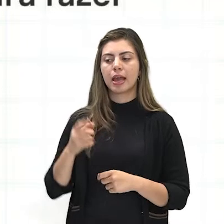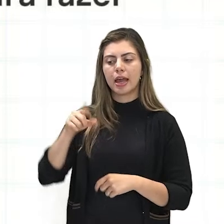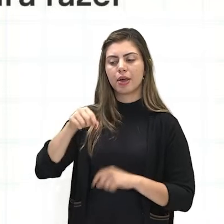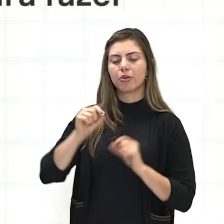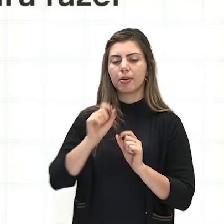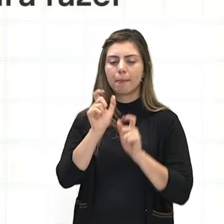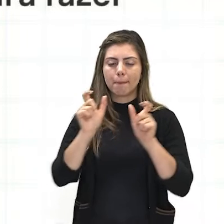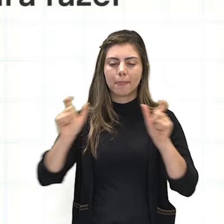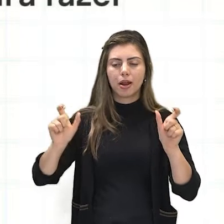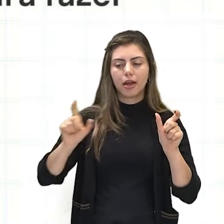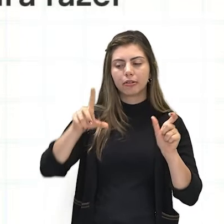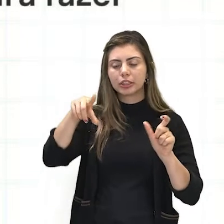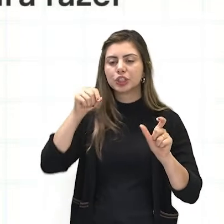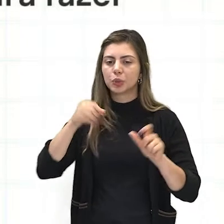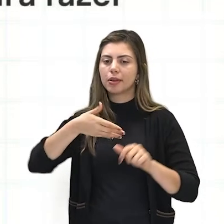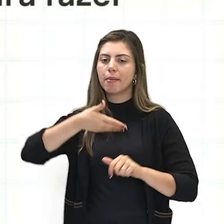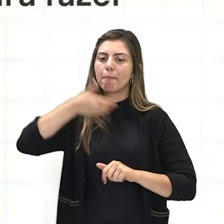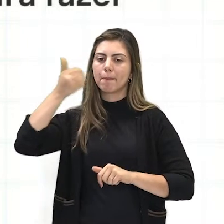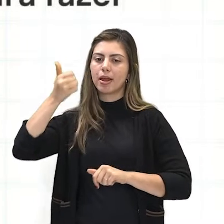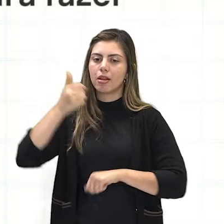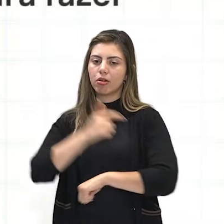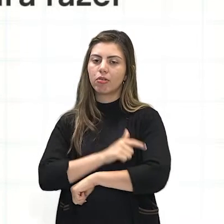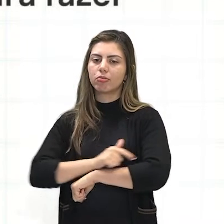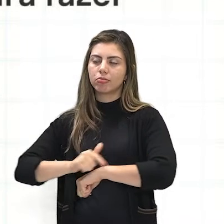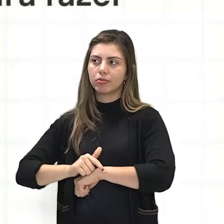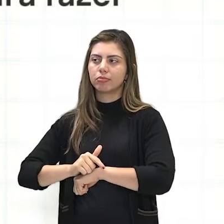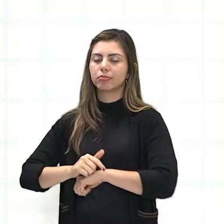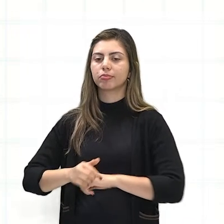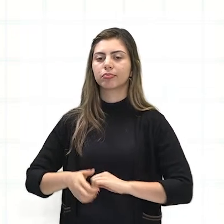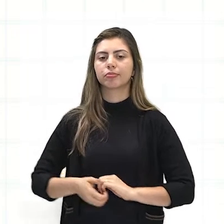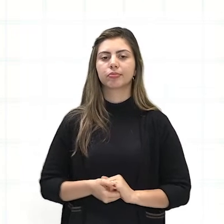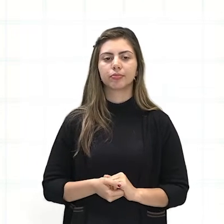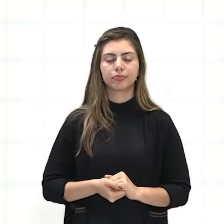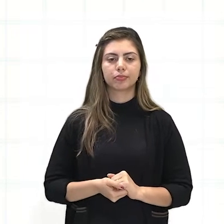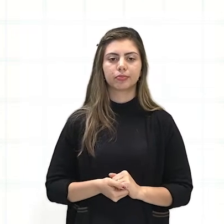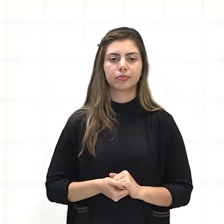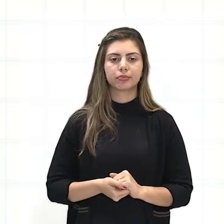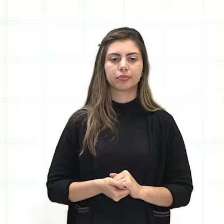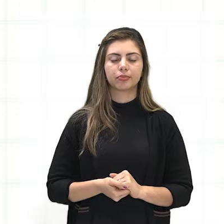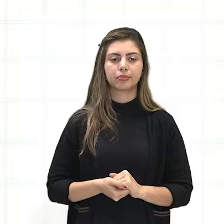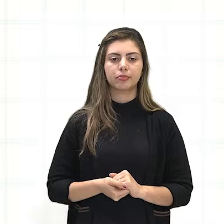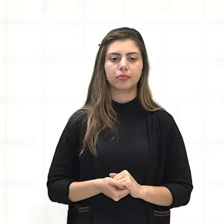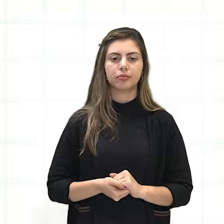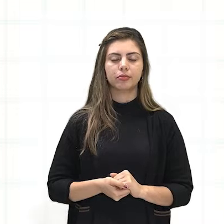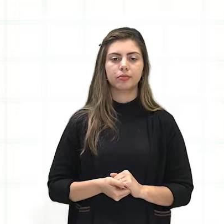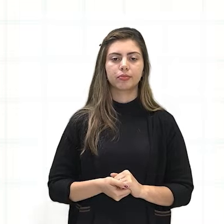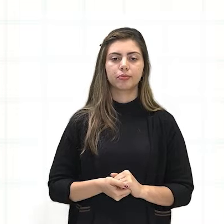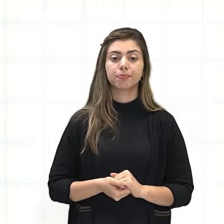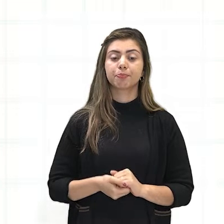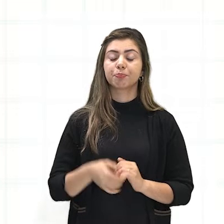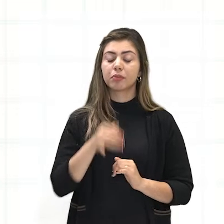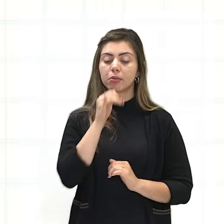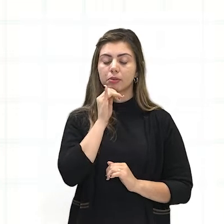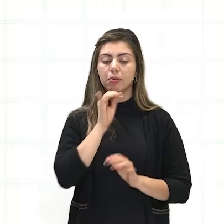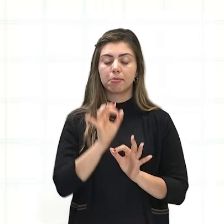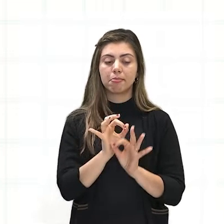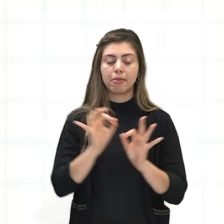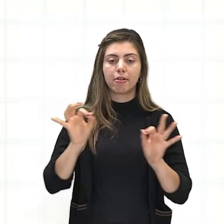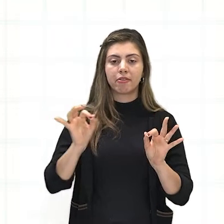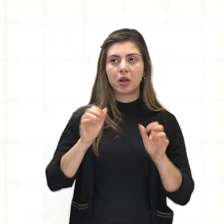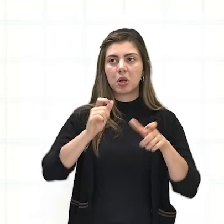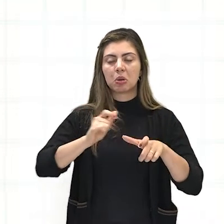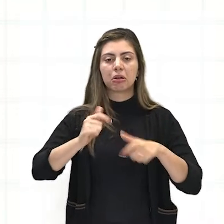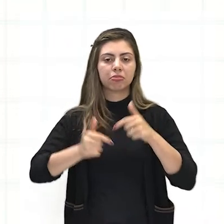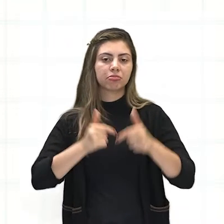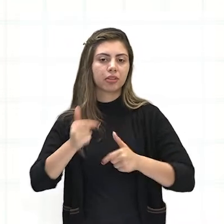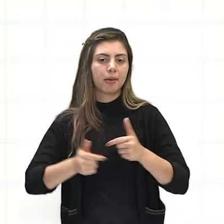de vocabulário mais afinada, tá certo? Continuando. Já em contextos mais formais, como ambientes de